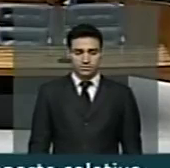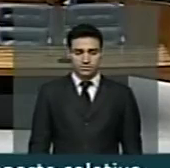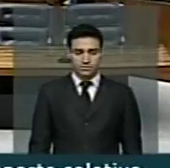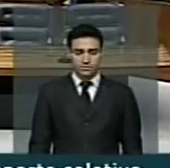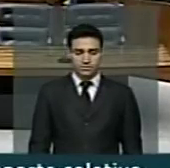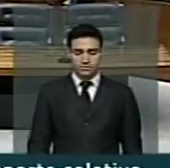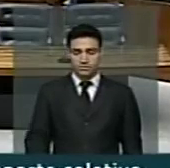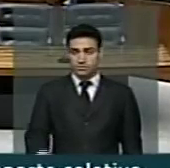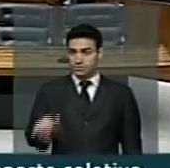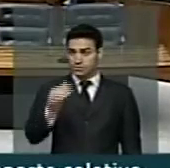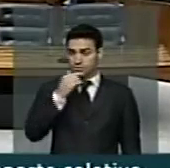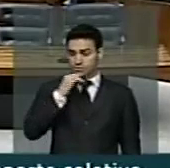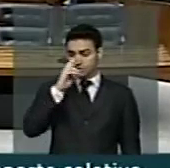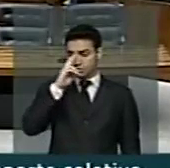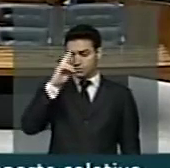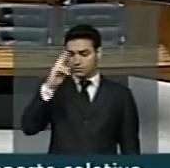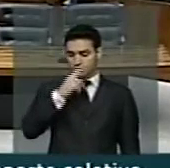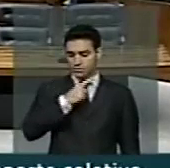Senhor presidente,